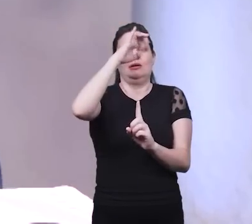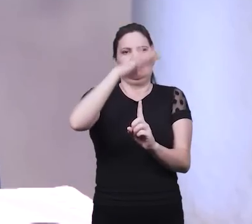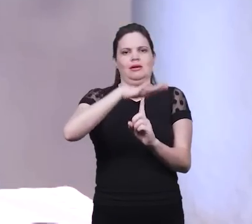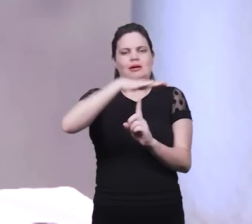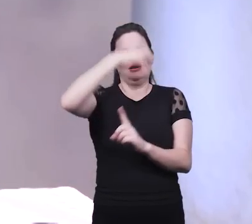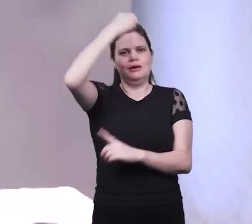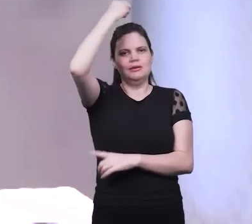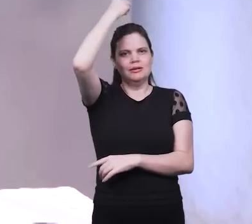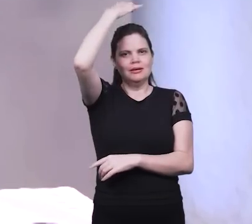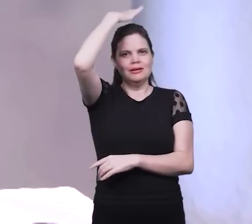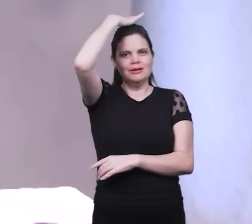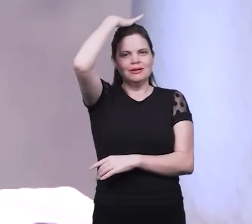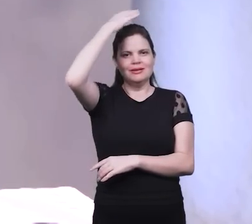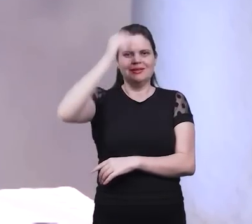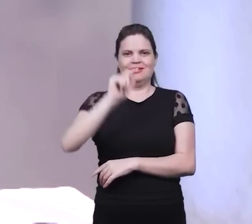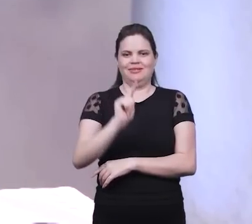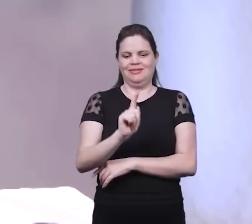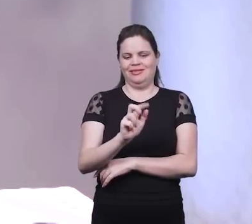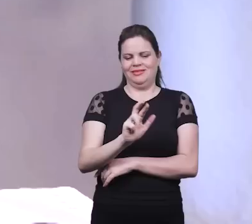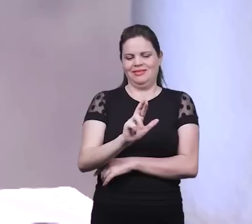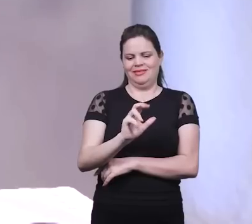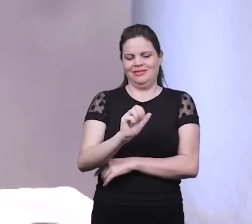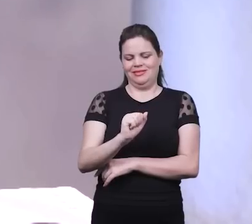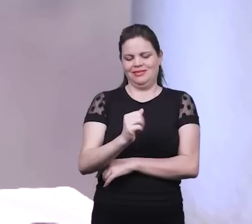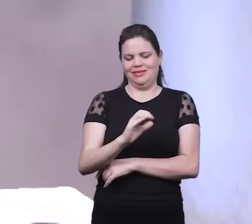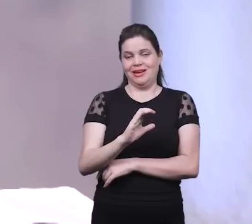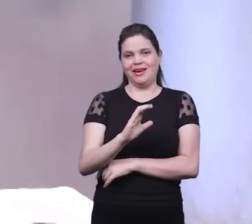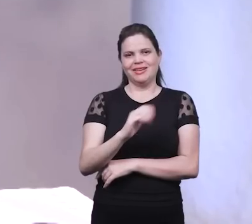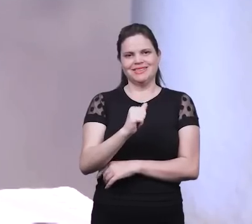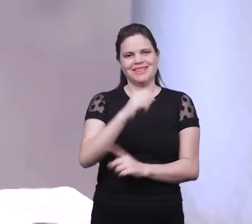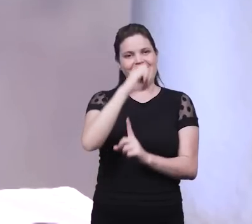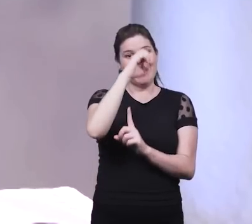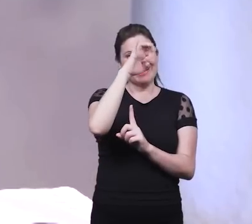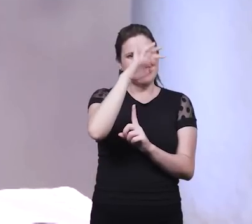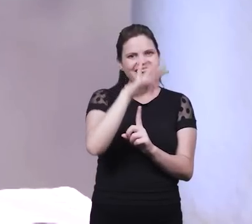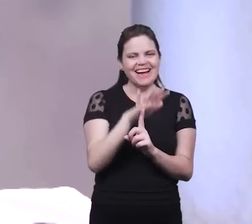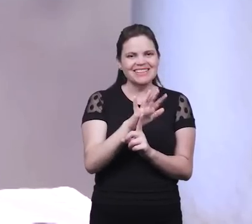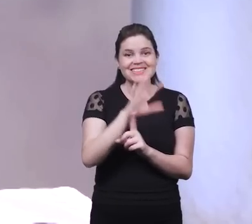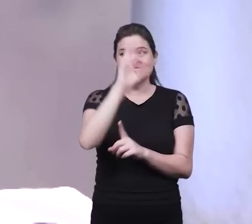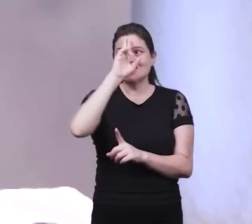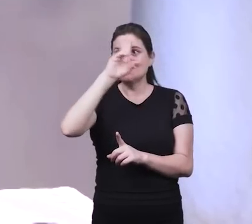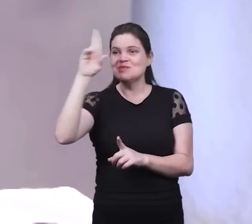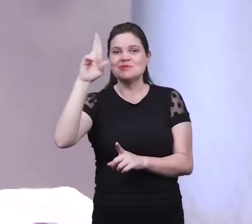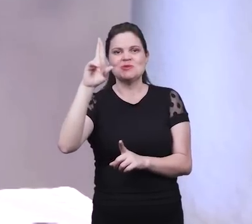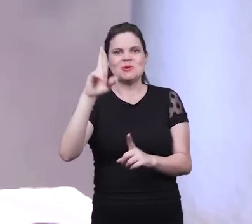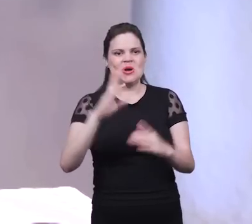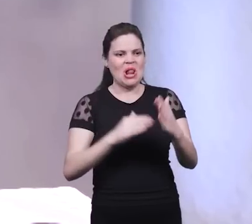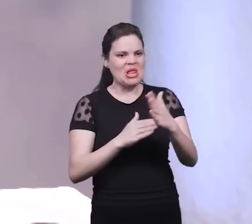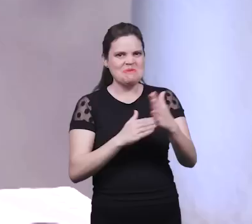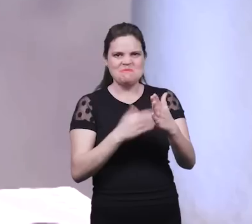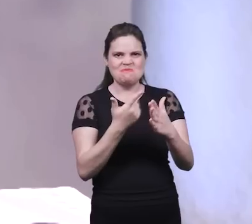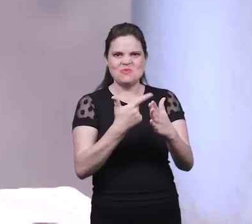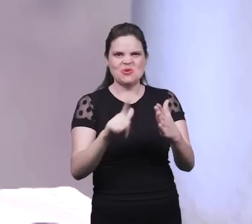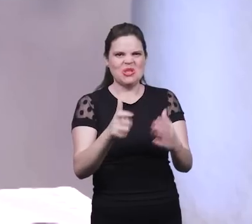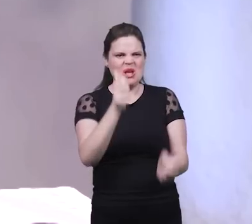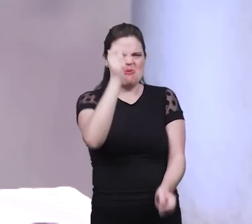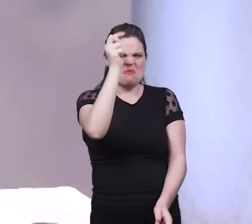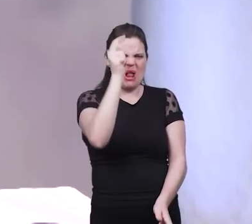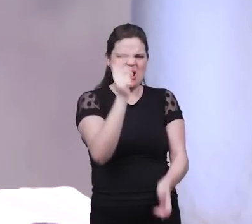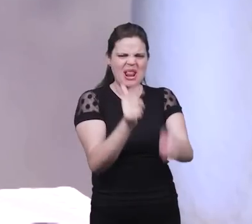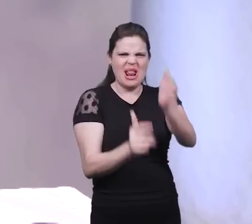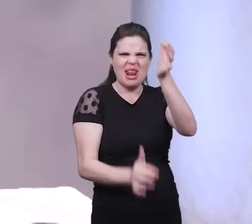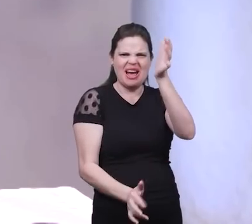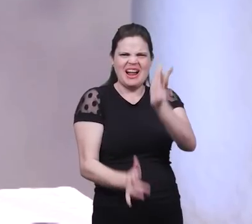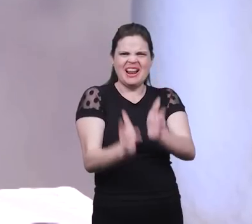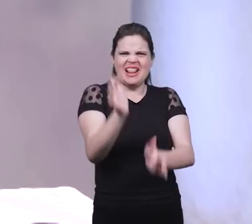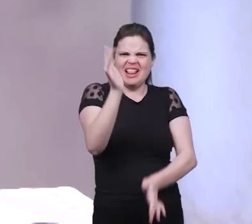águas. O limite do homem estava naquele tanque ali, mas hoje, depois da vinda do Espírito Santo, o homem, a